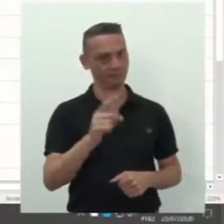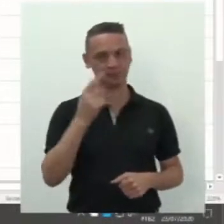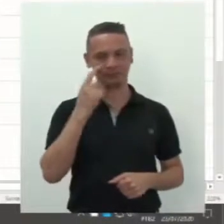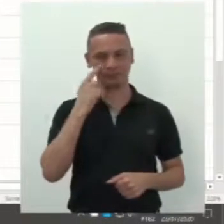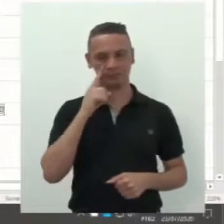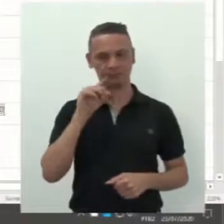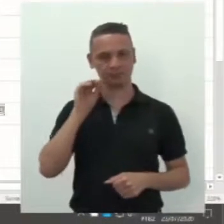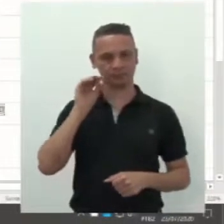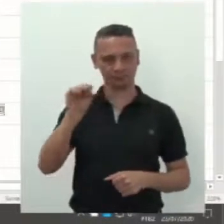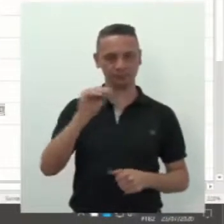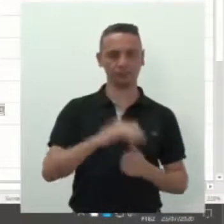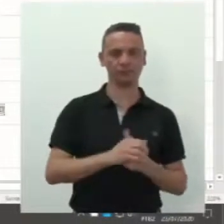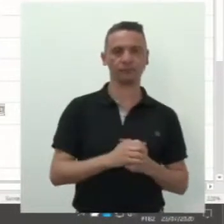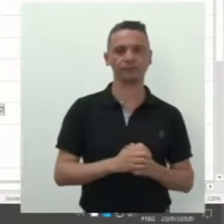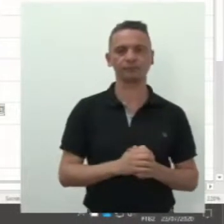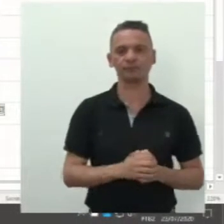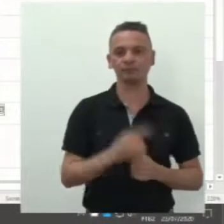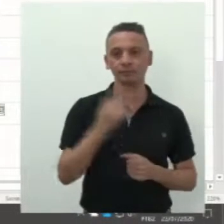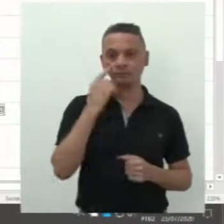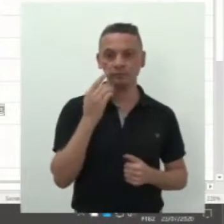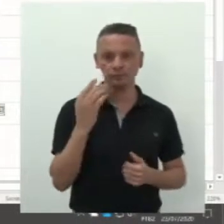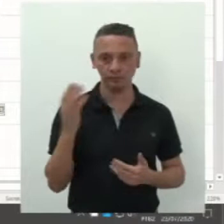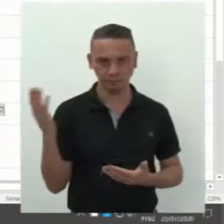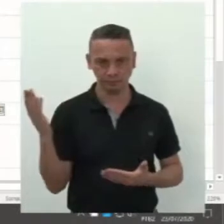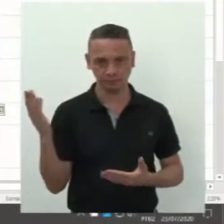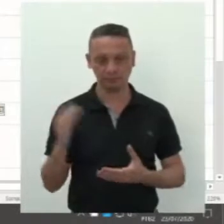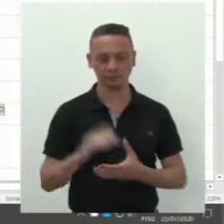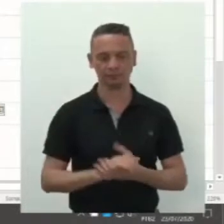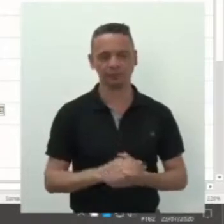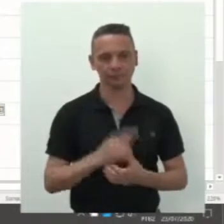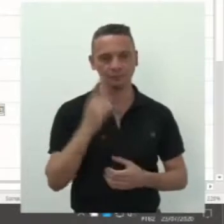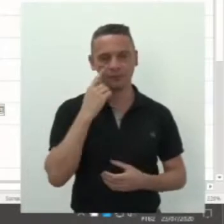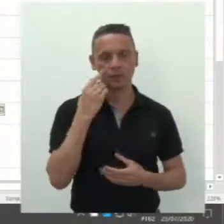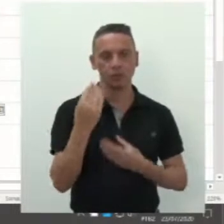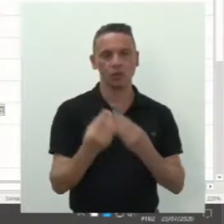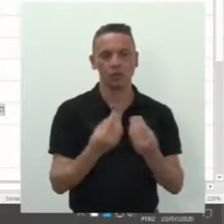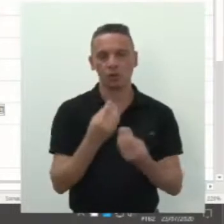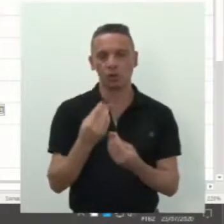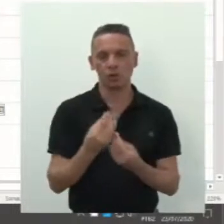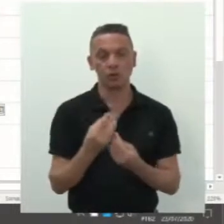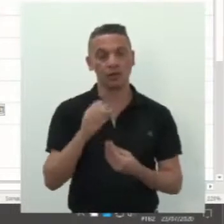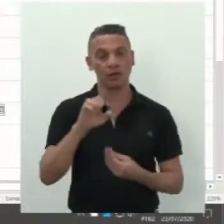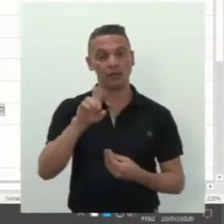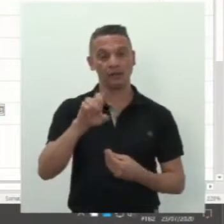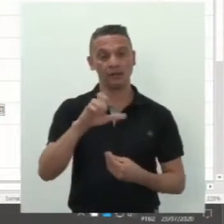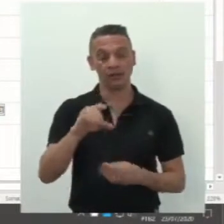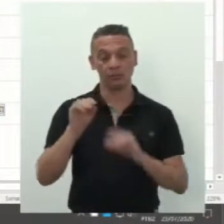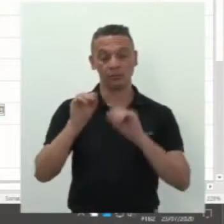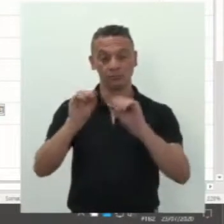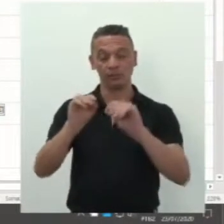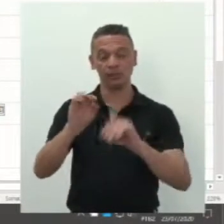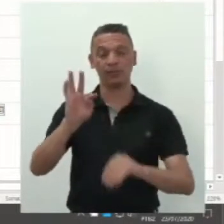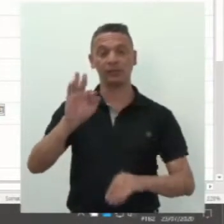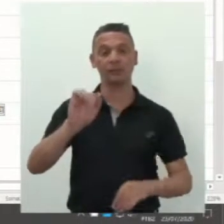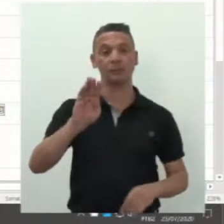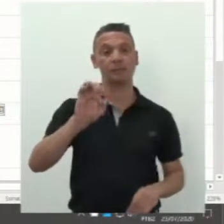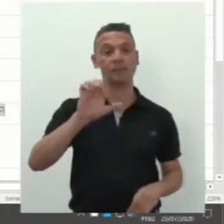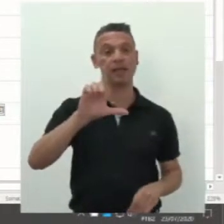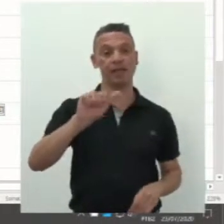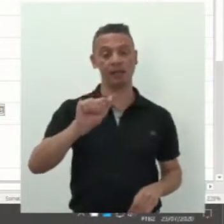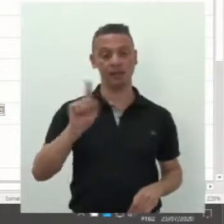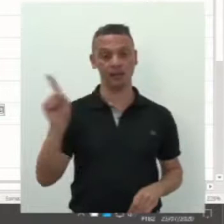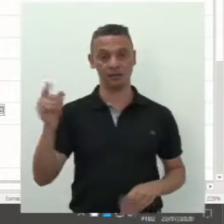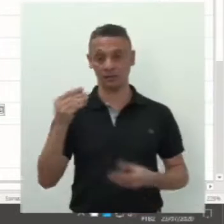eu posso indicar. Já vou mostrar para vocês como que eu falo para o Excel, ó, isso aqui é uma tabela. Quando eu coloco isso aqui como